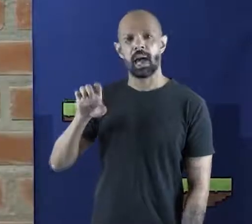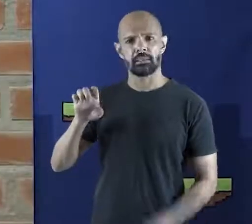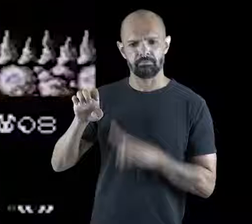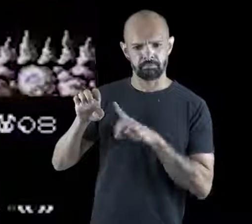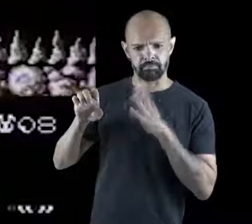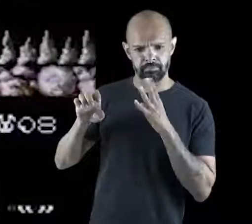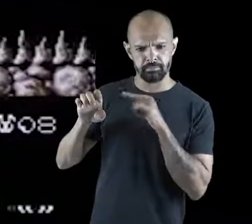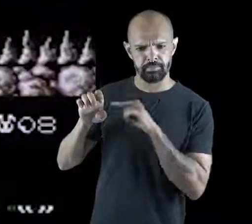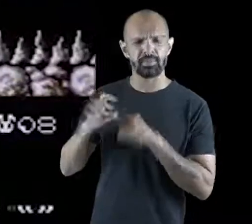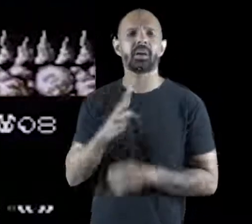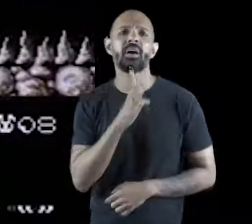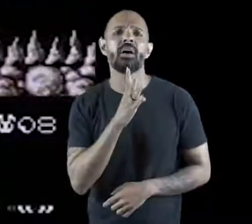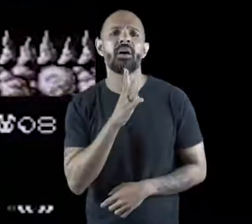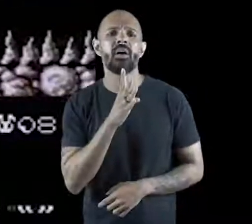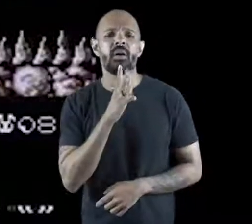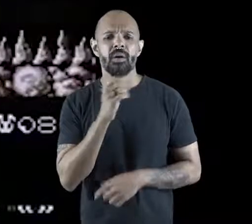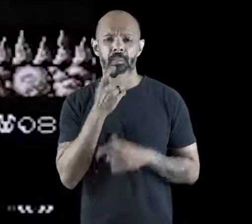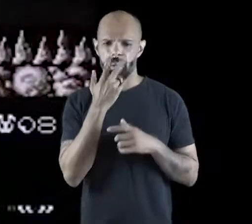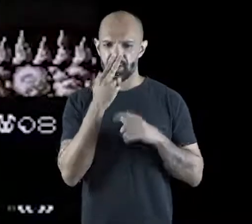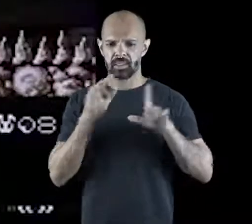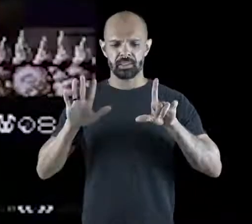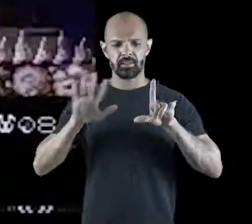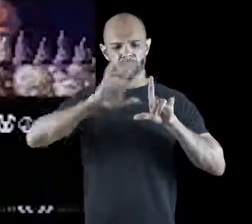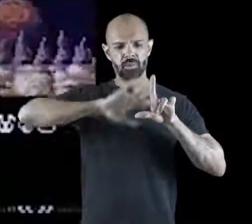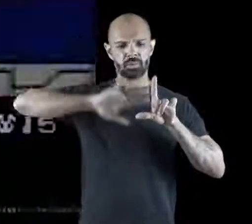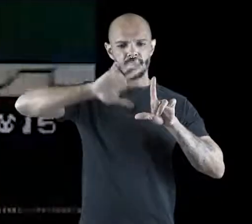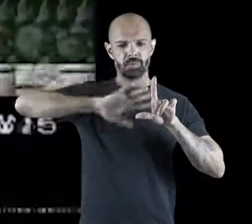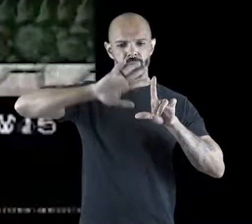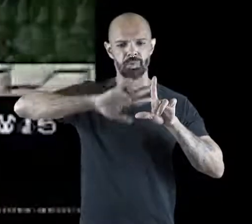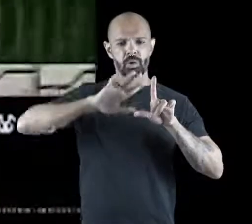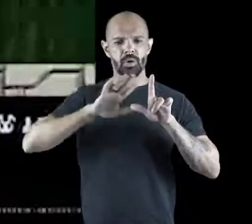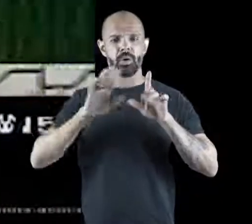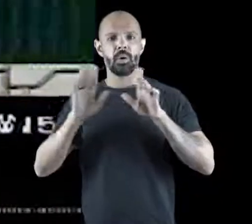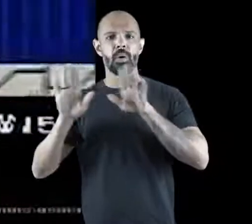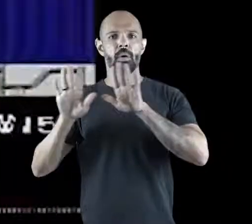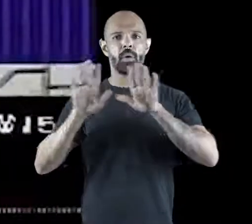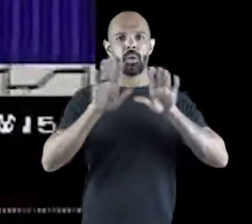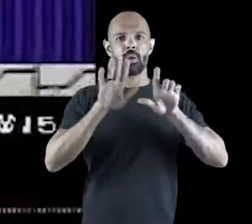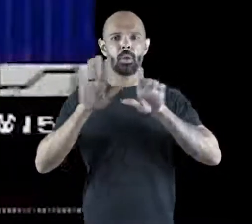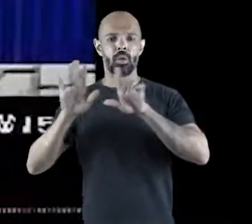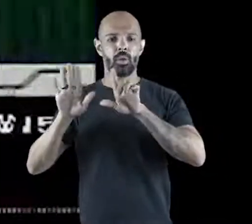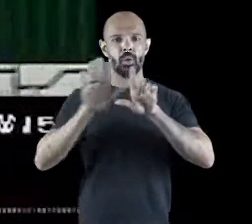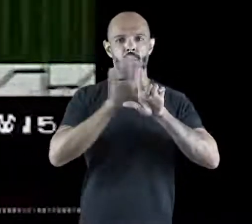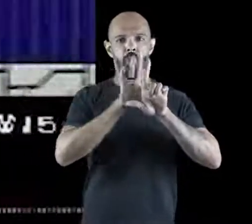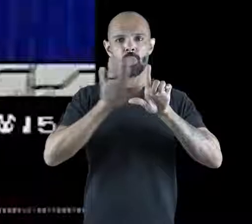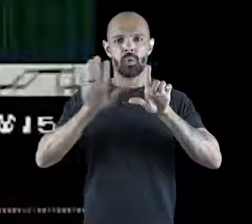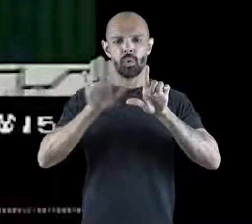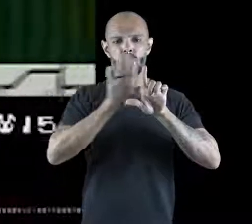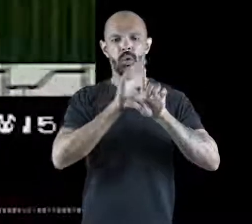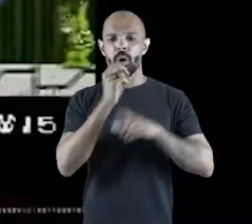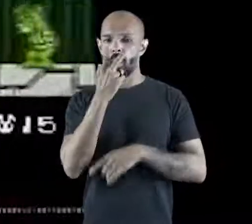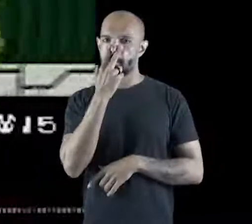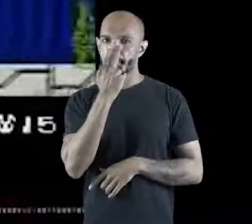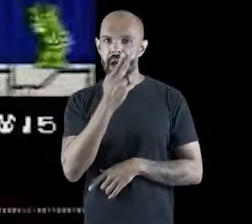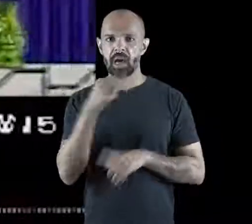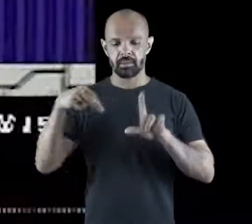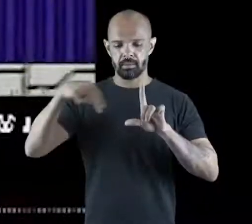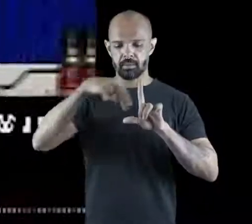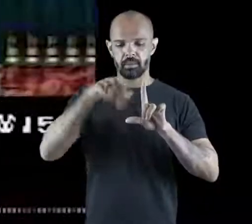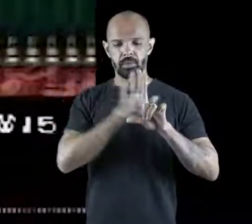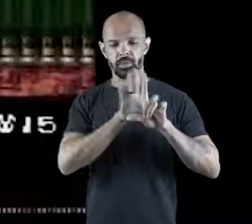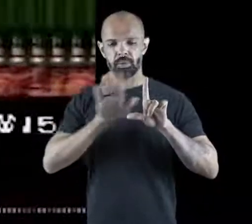Né? Já viu aquele fundo de jogo que move, ou então fundo de jogos que ficam movendo e você fica andando